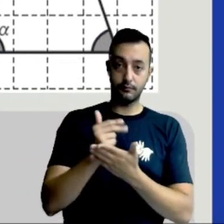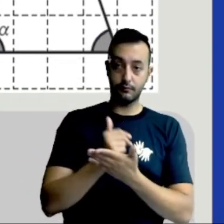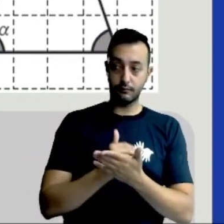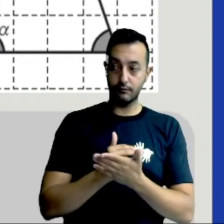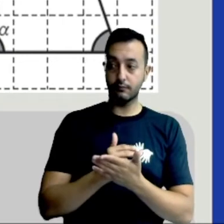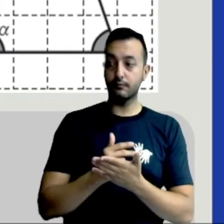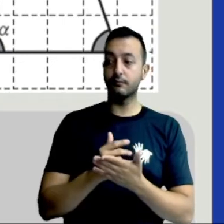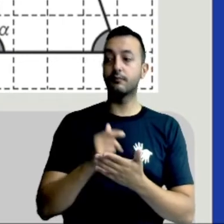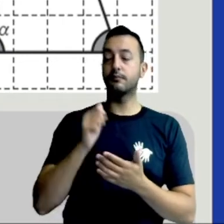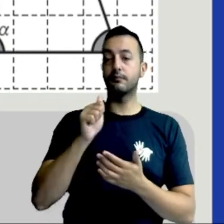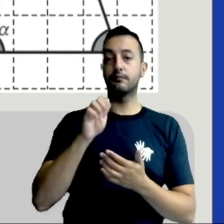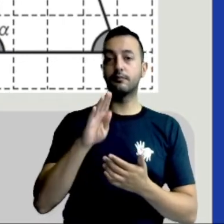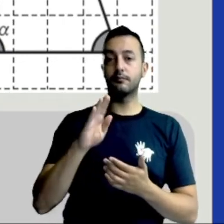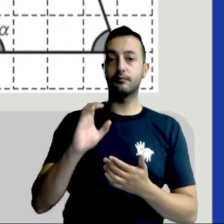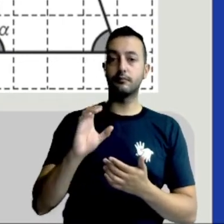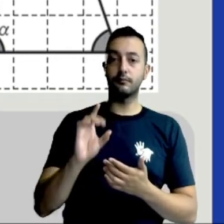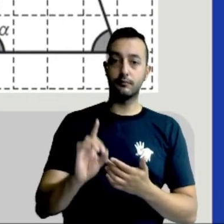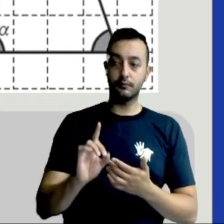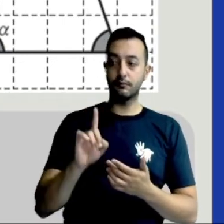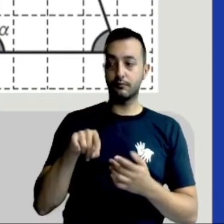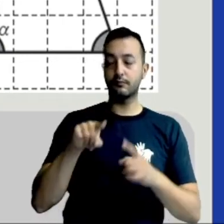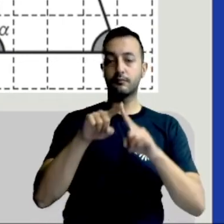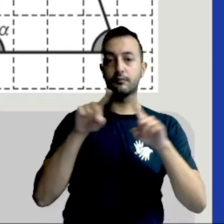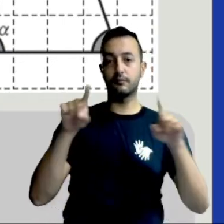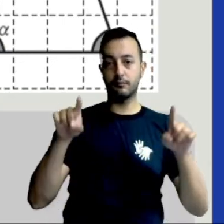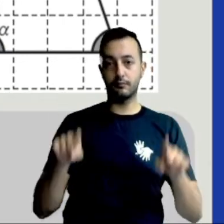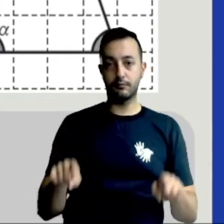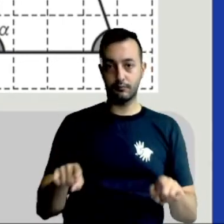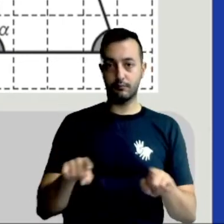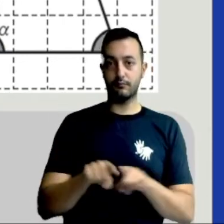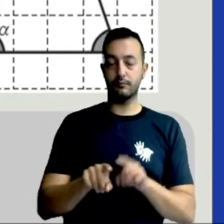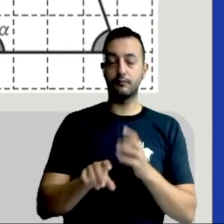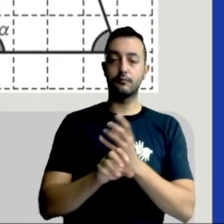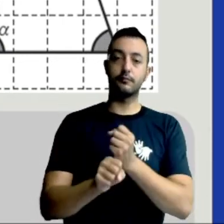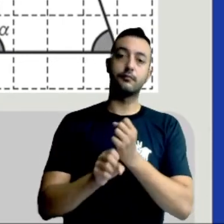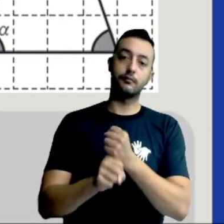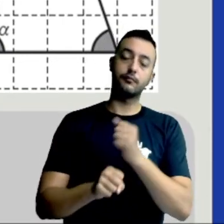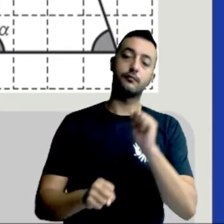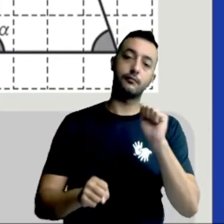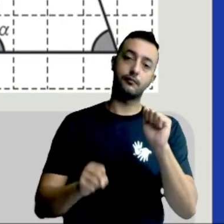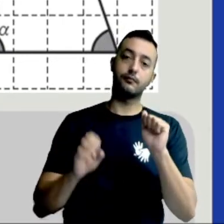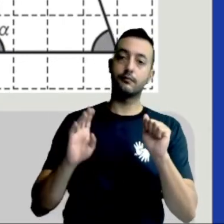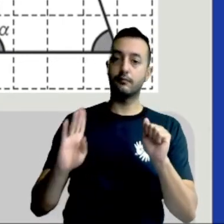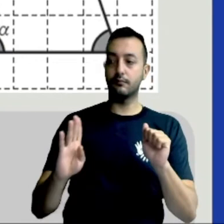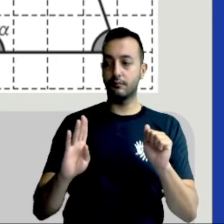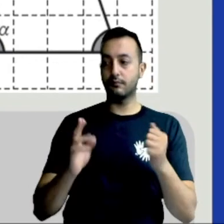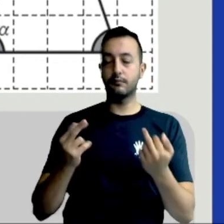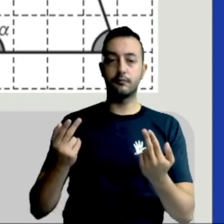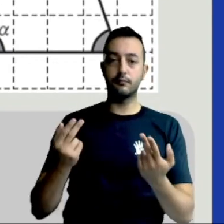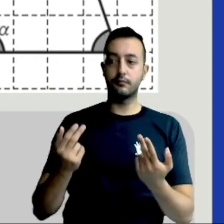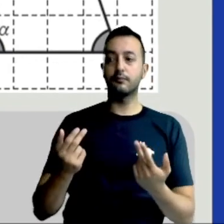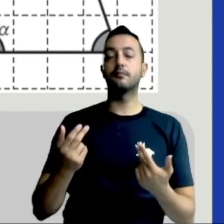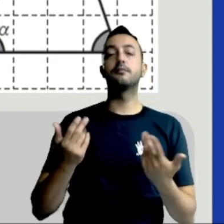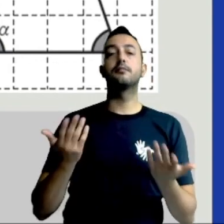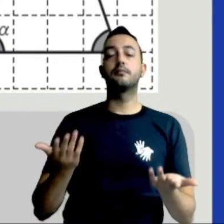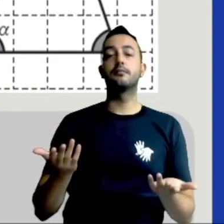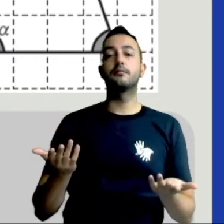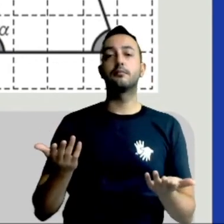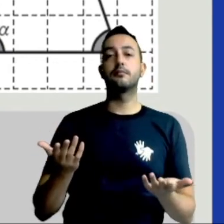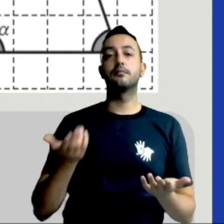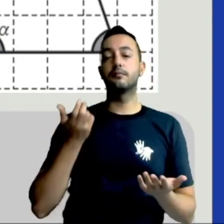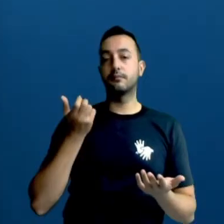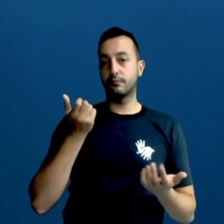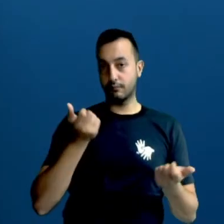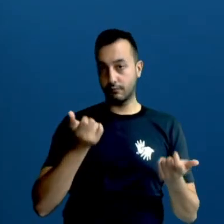abaixo, ABCD é um quadrado. A soma dos ângulos A e B é igual a... Então, olha aí. Quando